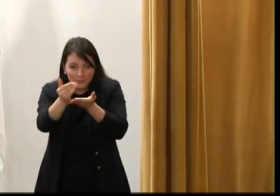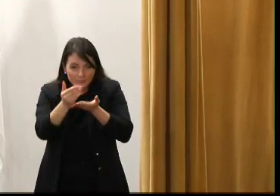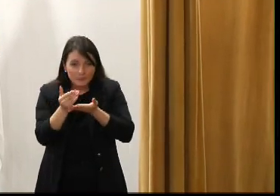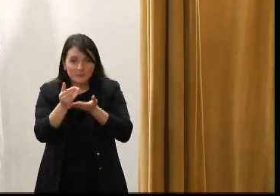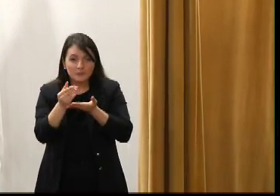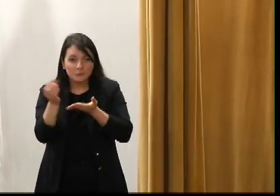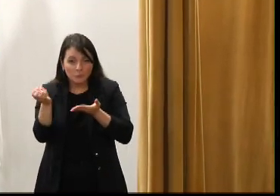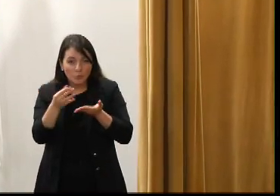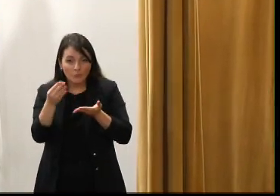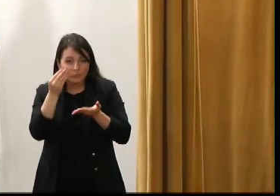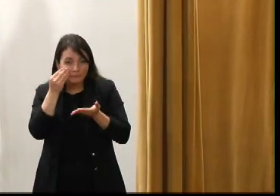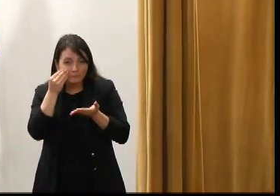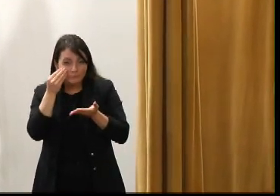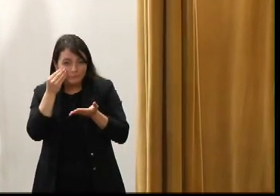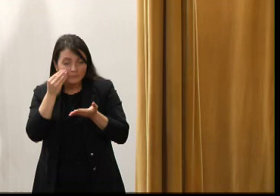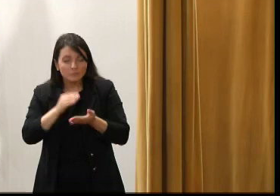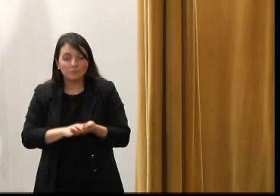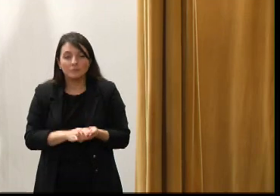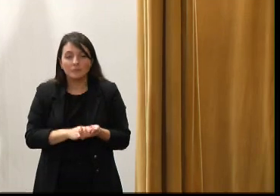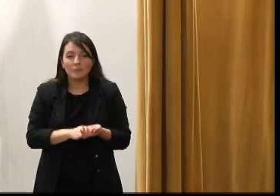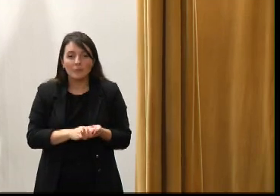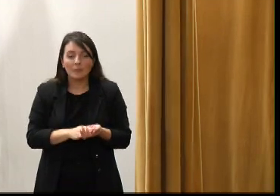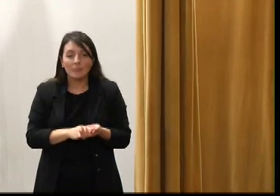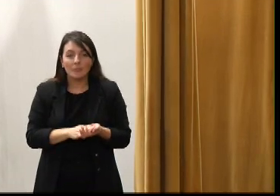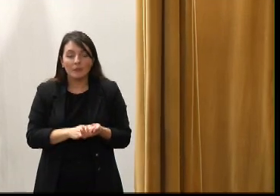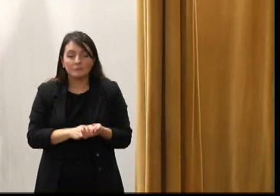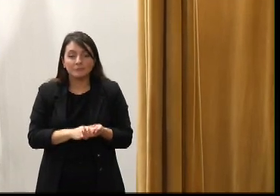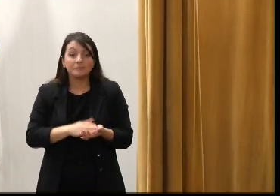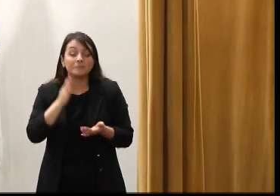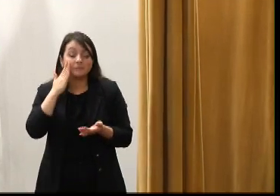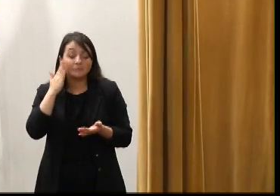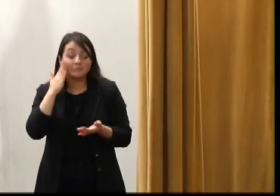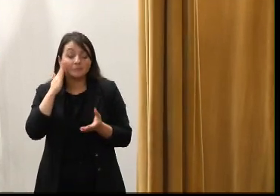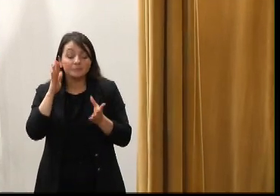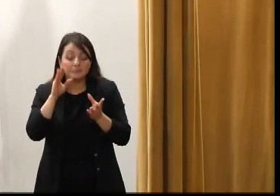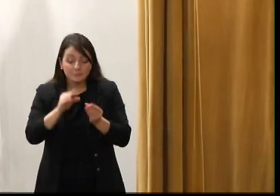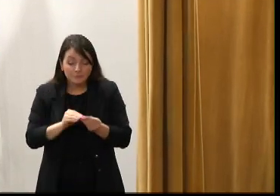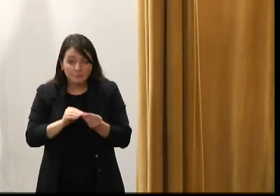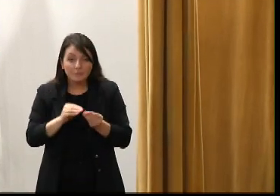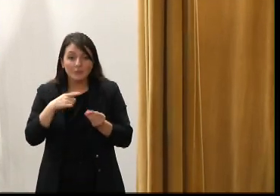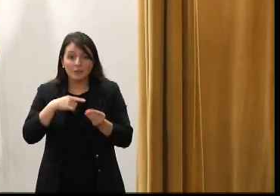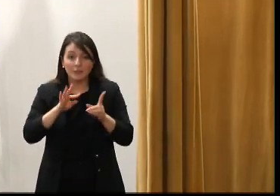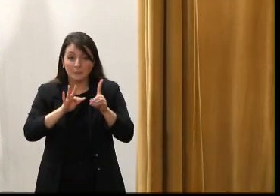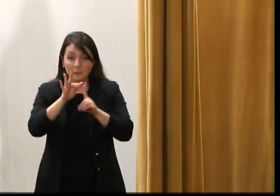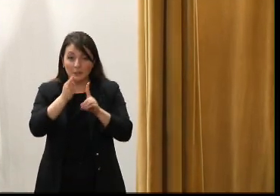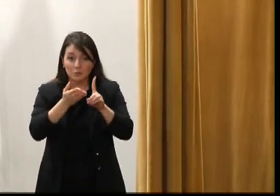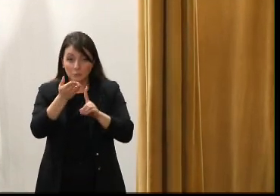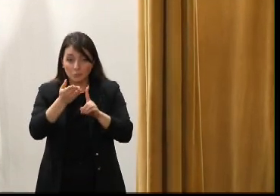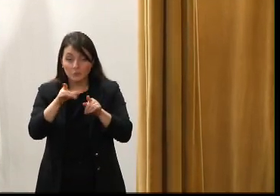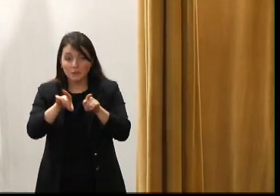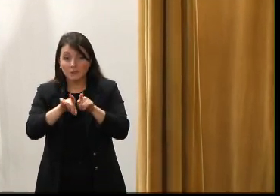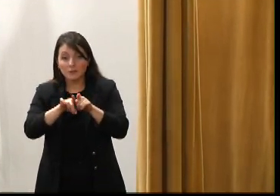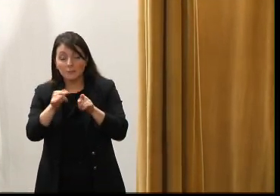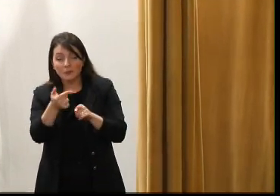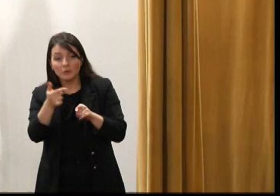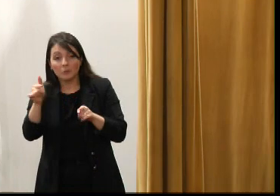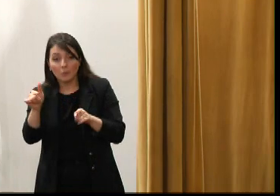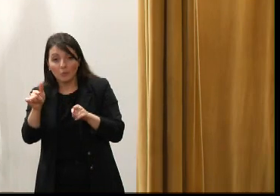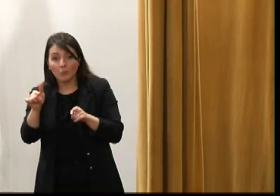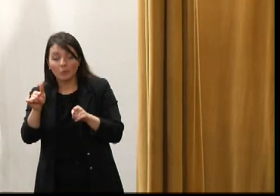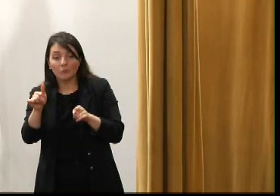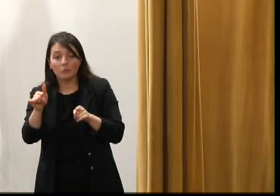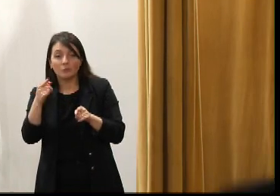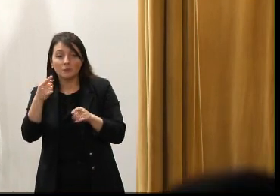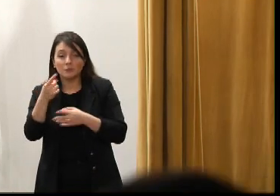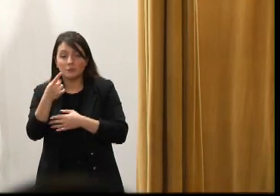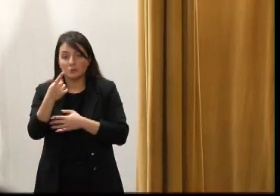da Terra. Então, o que eu consigo estabelecer num determinado ponto, eu tenho aqui uma temperatura e eu tenho uma razão isotópica do oxigênio 18